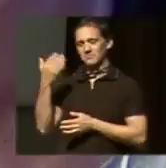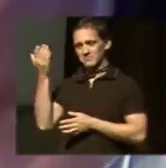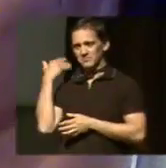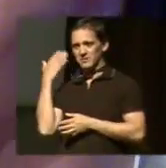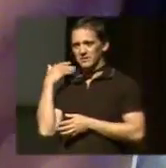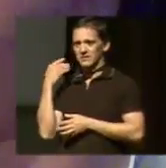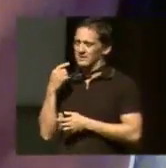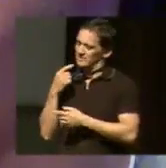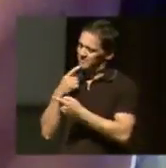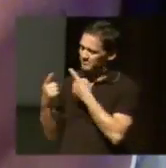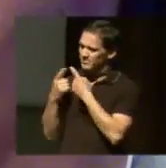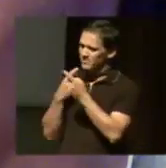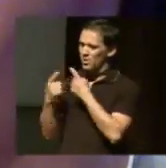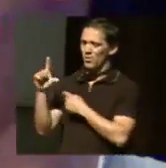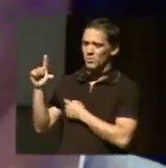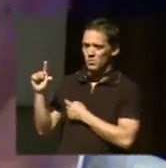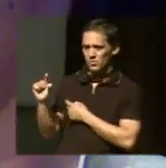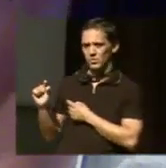minha distância com ela